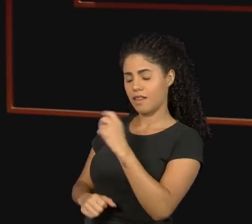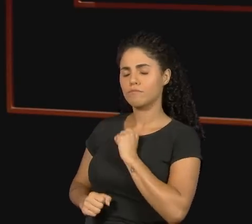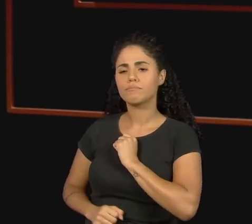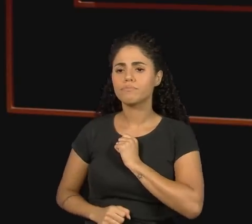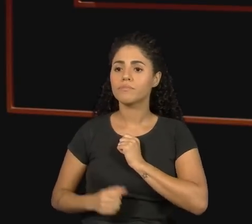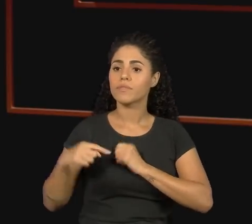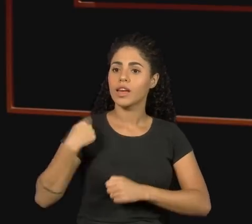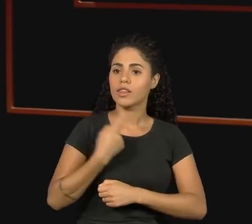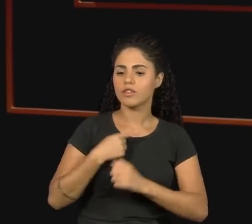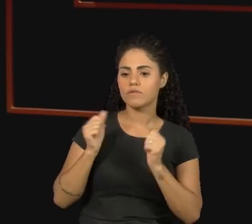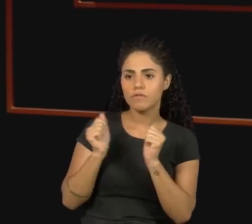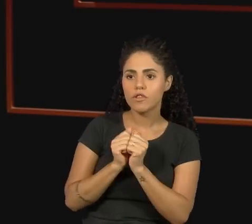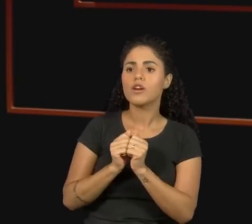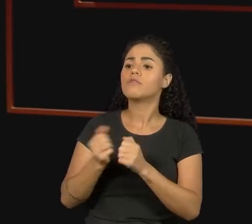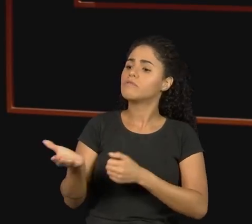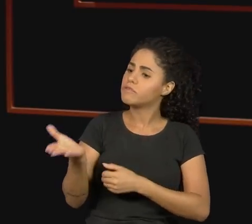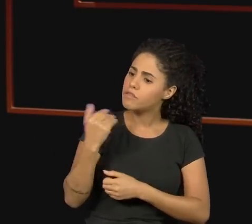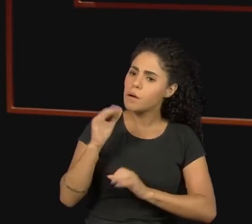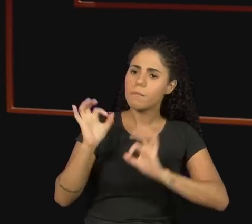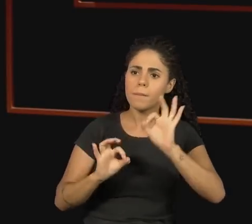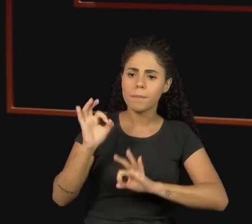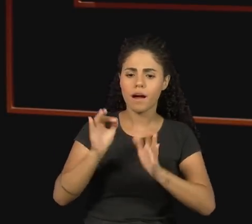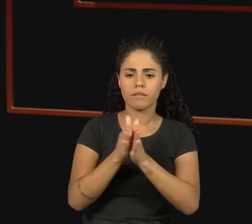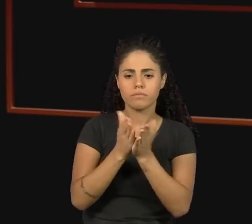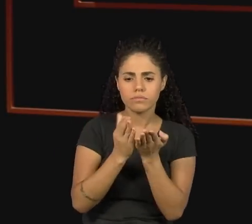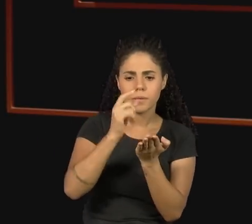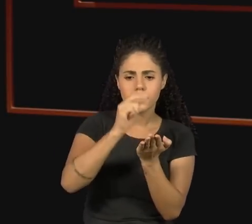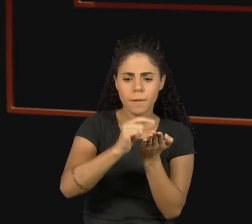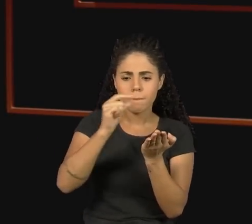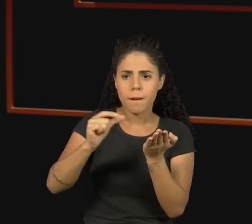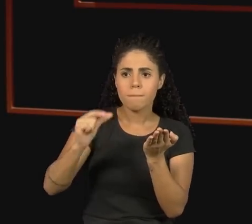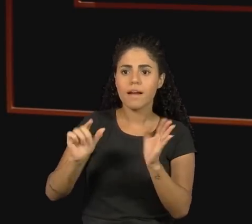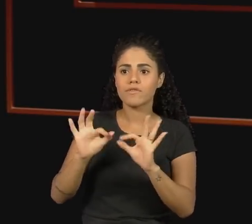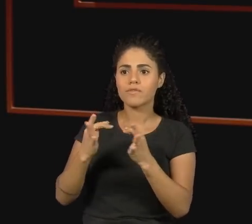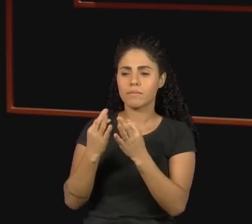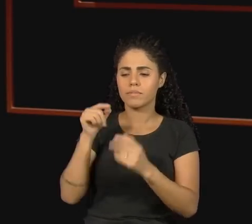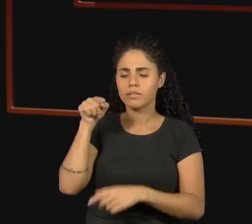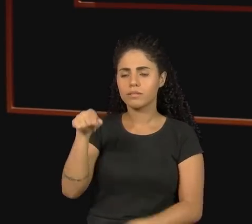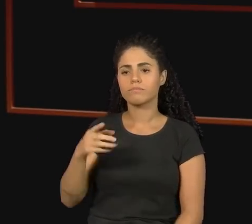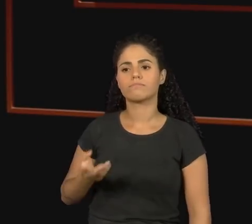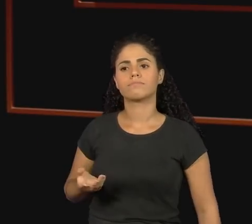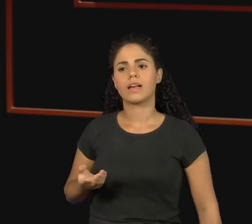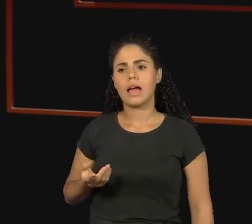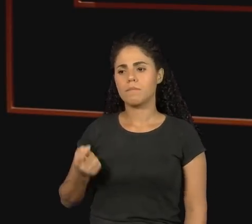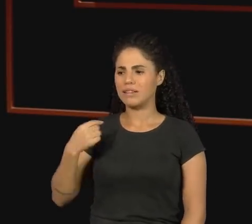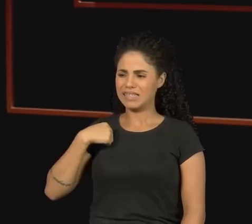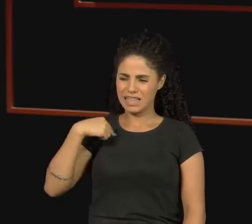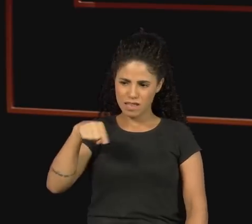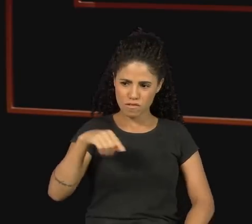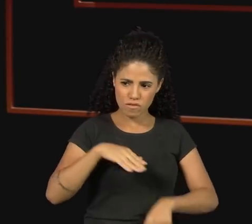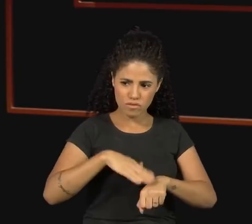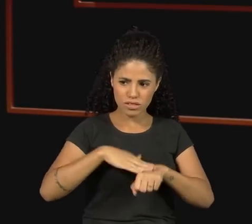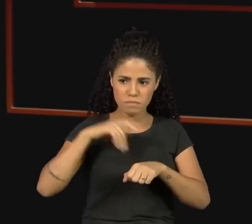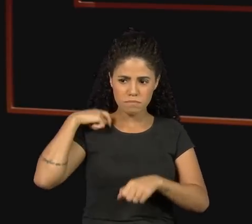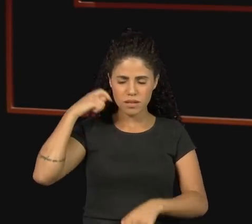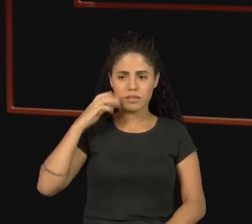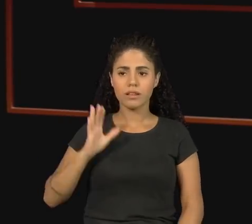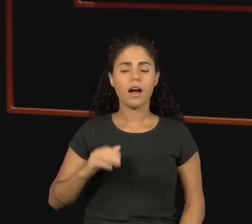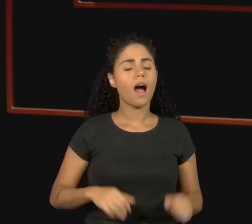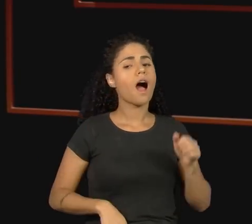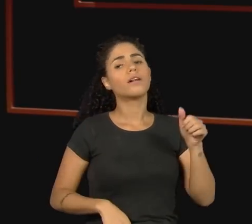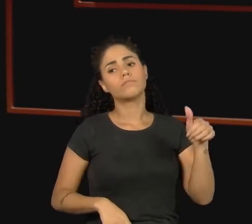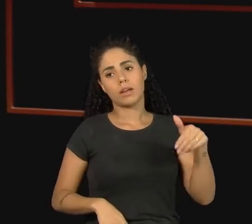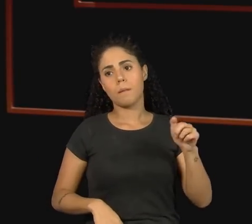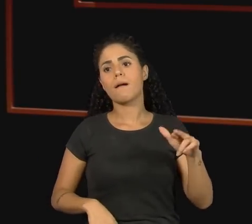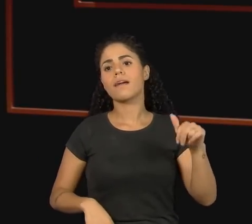vamos fazer o álbum, fizemos uma leitura. Só que o Galindo vira para mim e fala assim, eu não vou fazer a peça. A Mariana queria